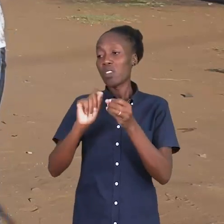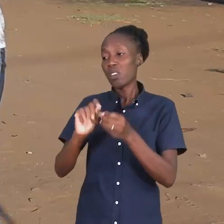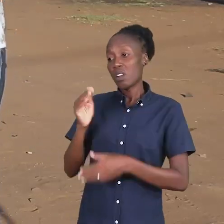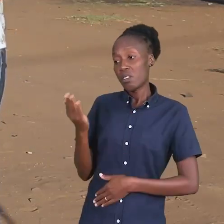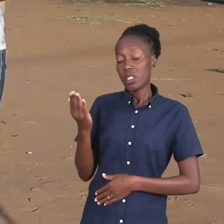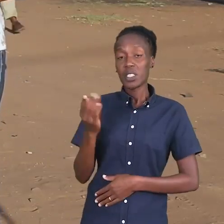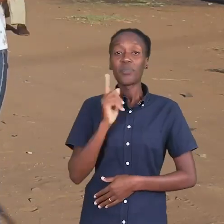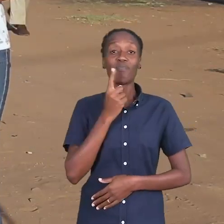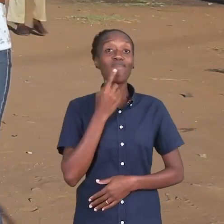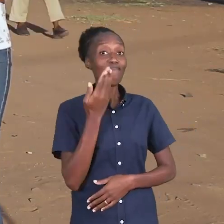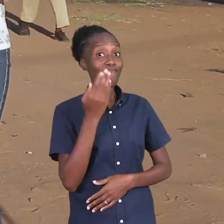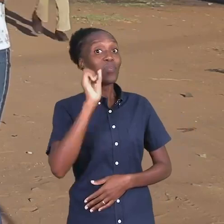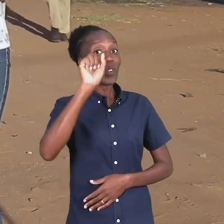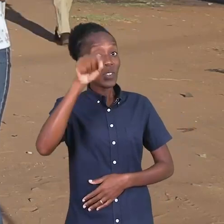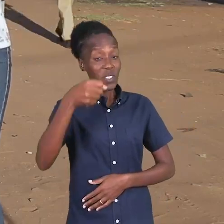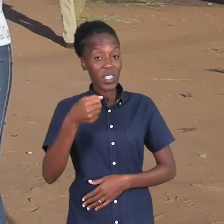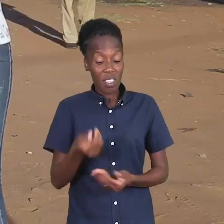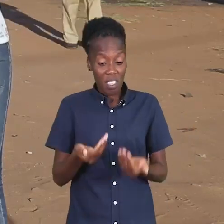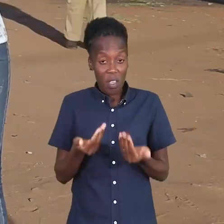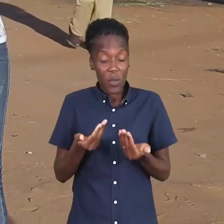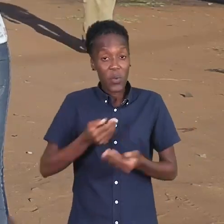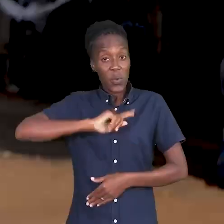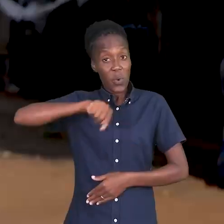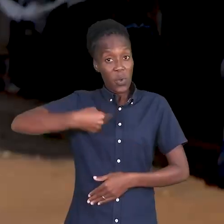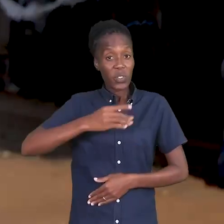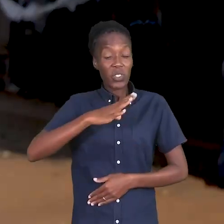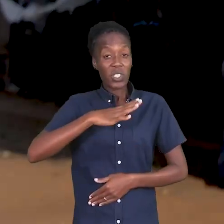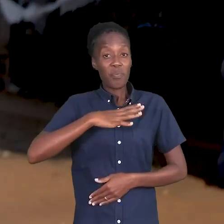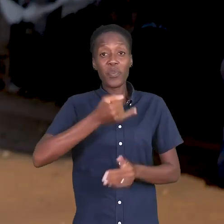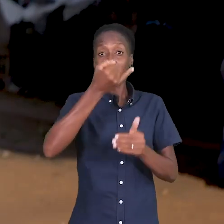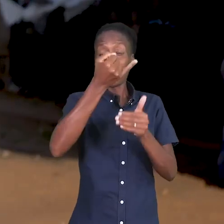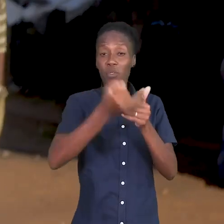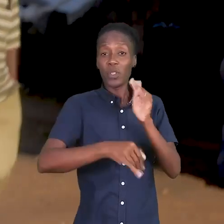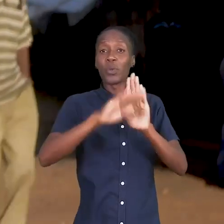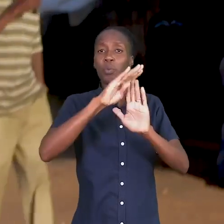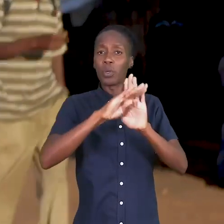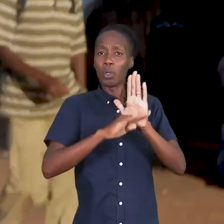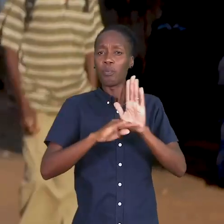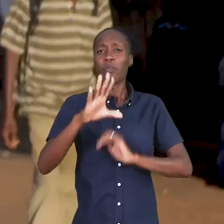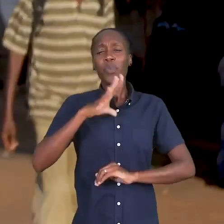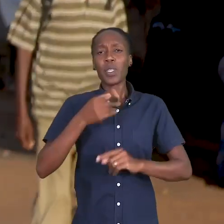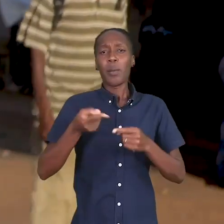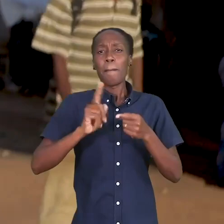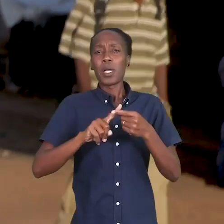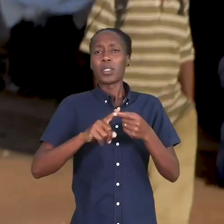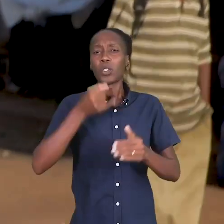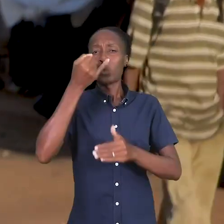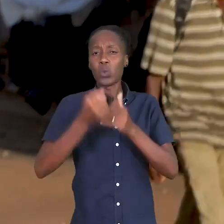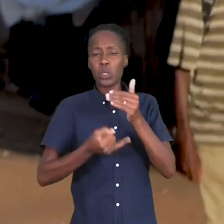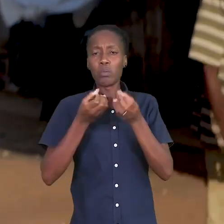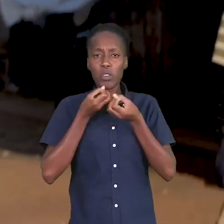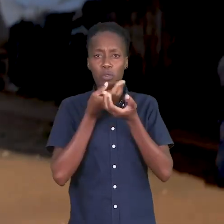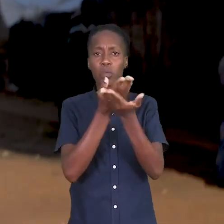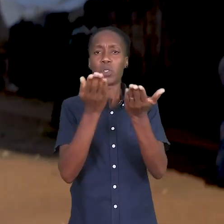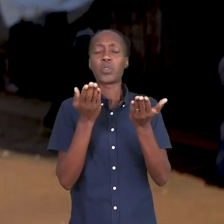mas sobretudo pelo que ela faz. Pois é. E nós estamos a caminhar para o final desta edição, mas ainda há espaço para